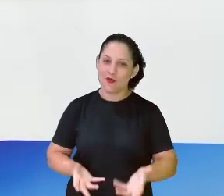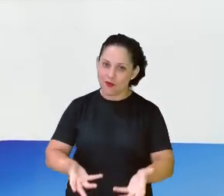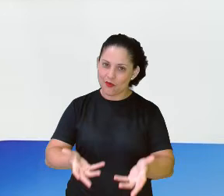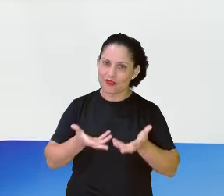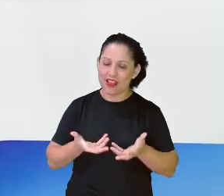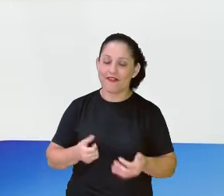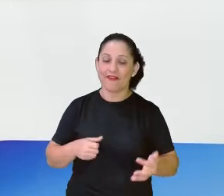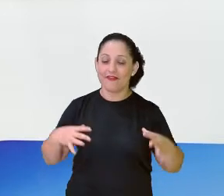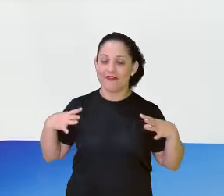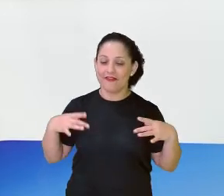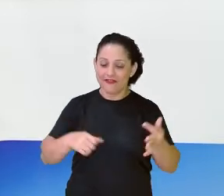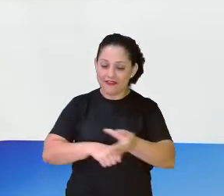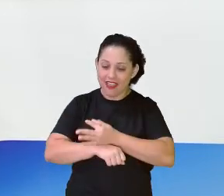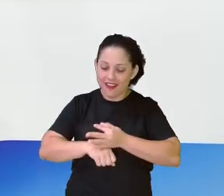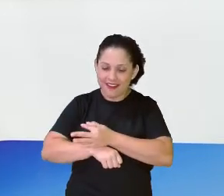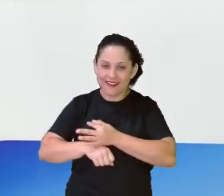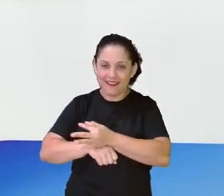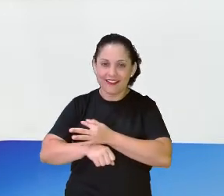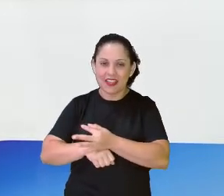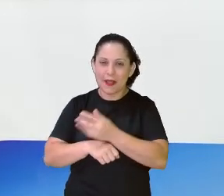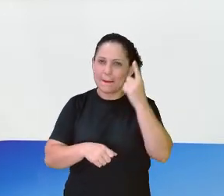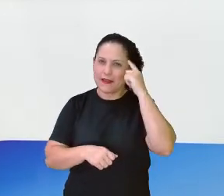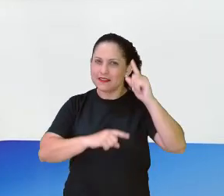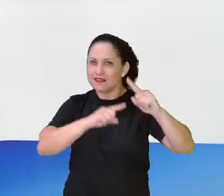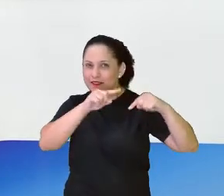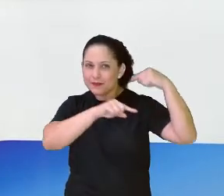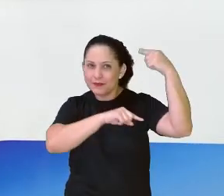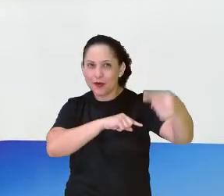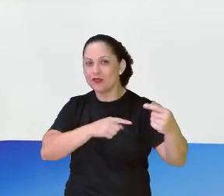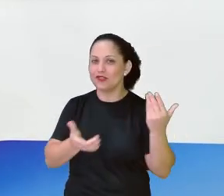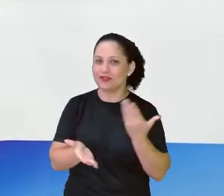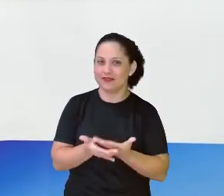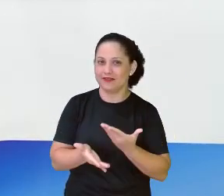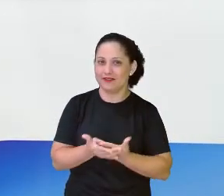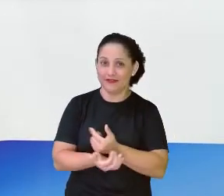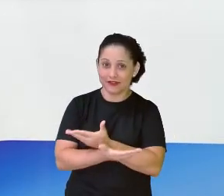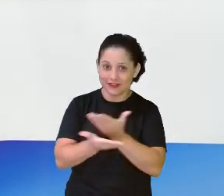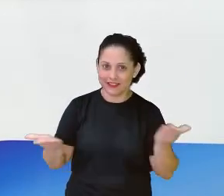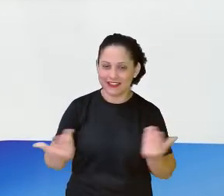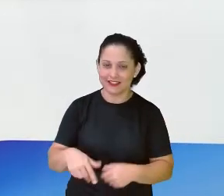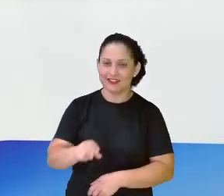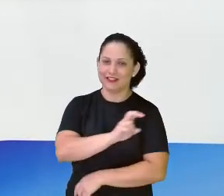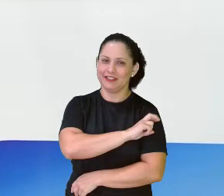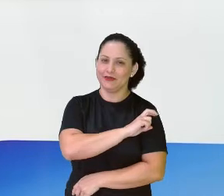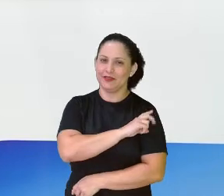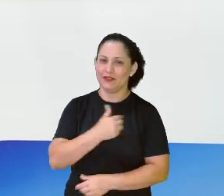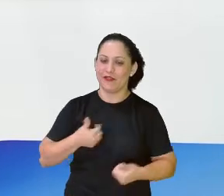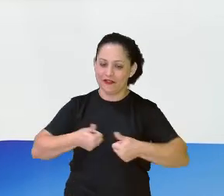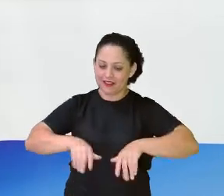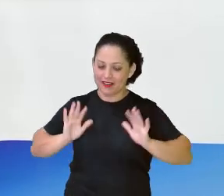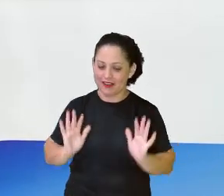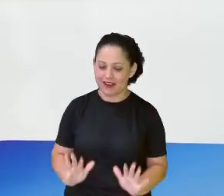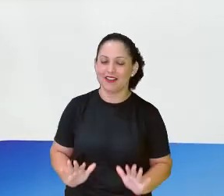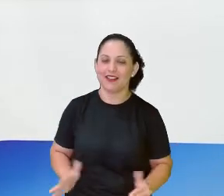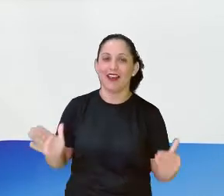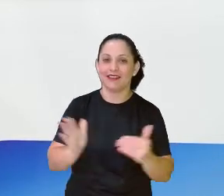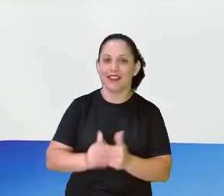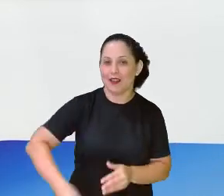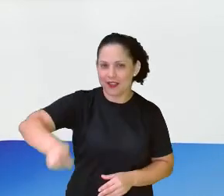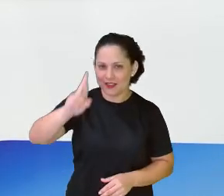recesso já pensando no que eu posso trazer depois para o meu querido quinto ano. E eu vou ficar aqui até meio-dia hoje. Hoje eu vou